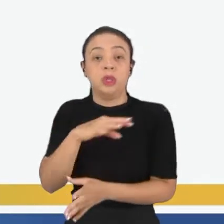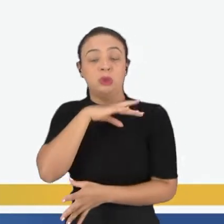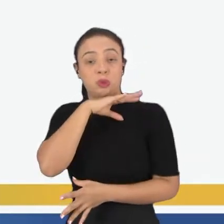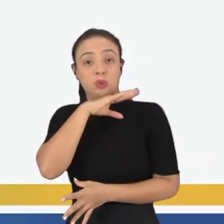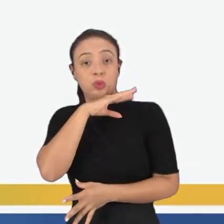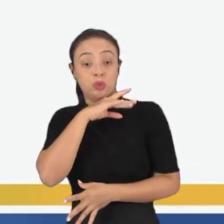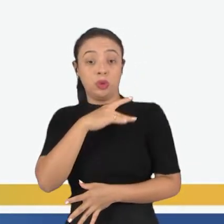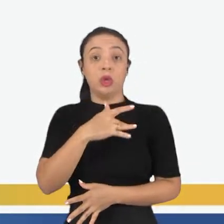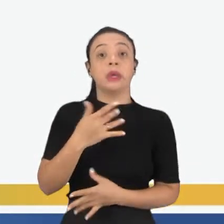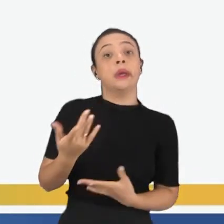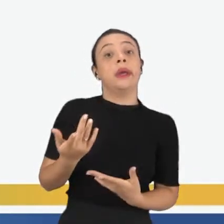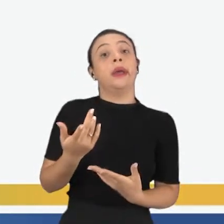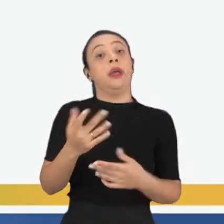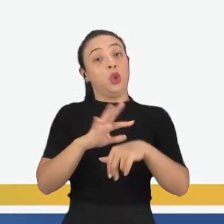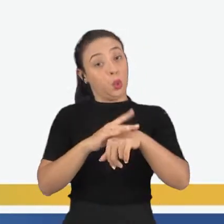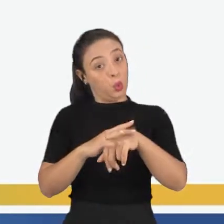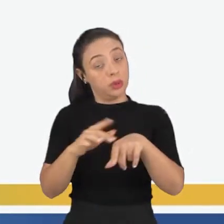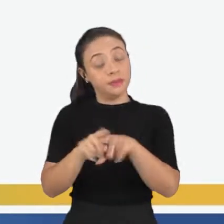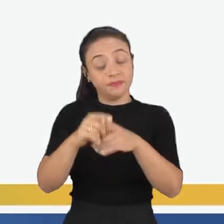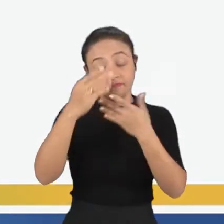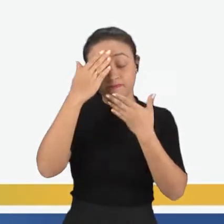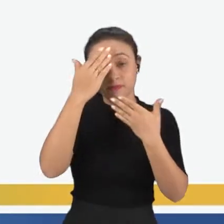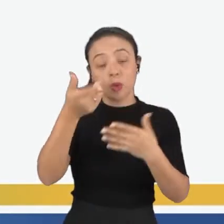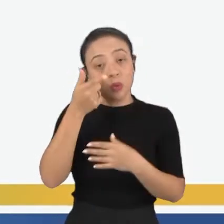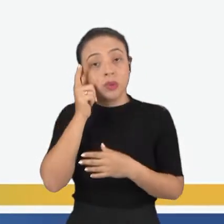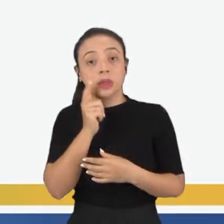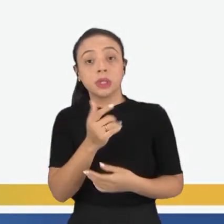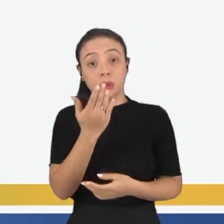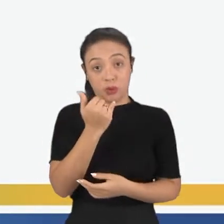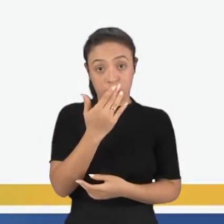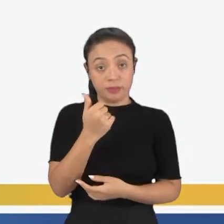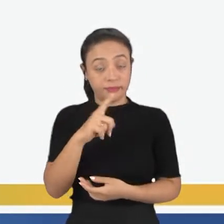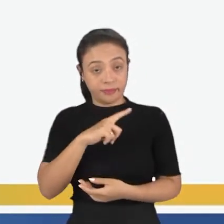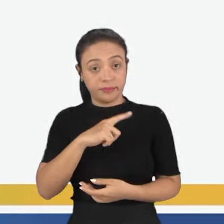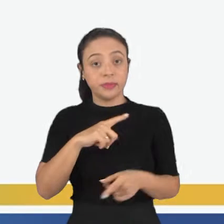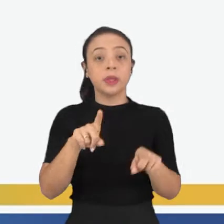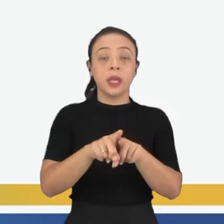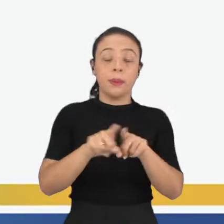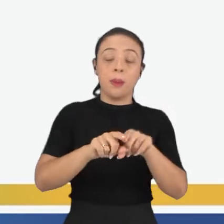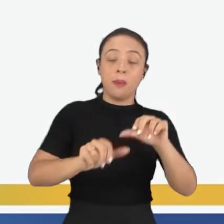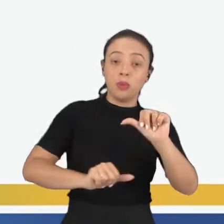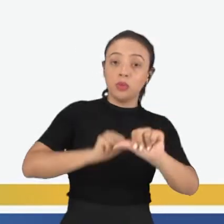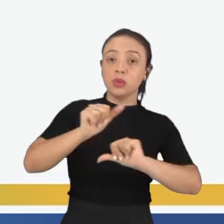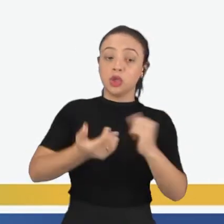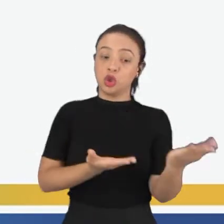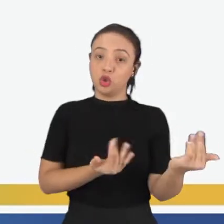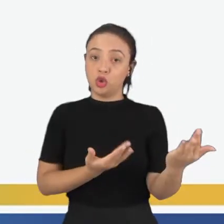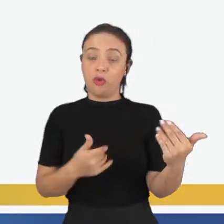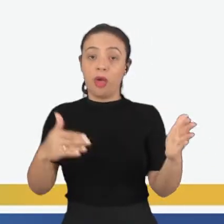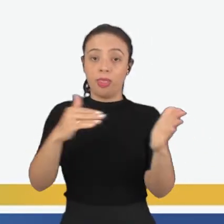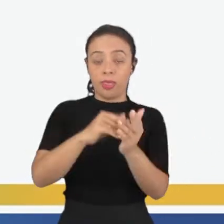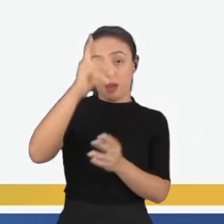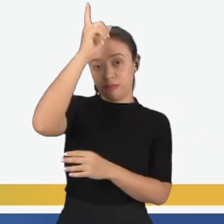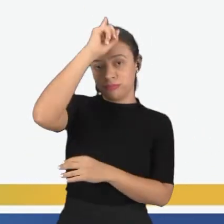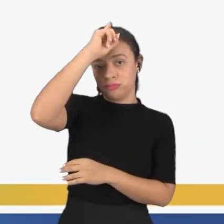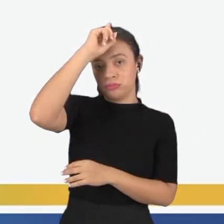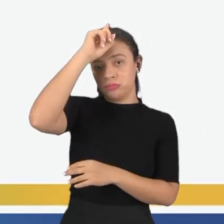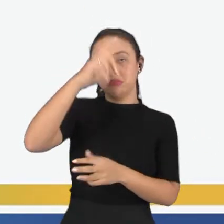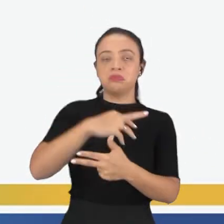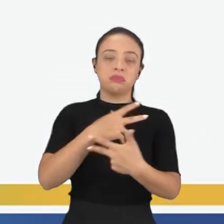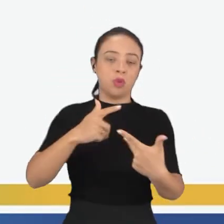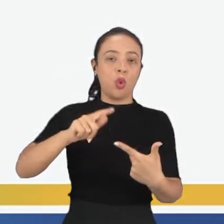doenças, agradecer a caça, marcar mudanças de fase do jovem para a idade adulta, entre